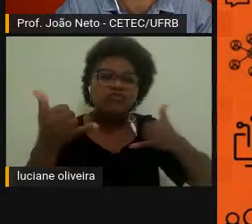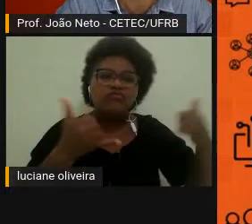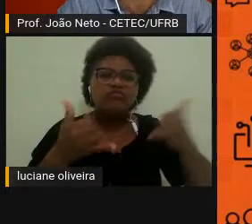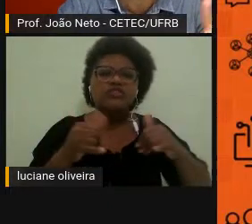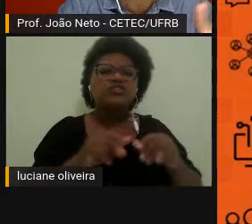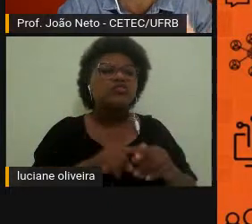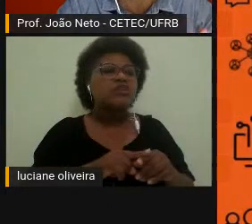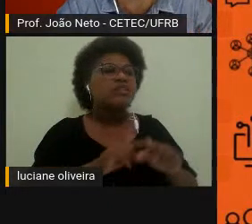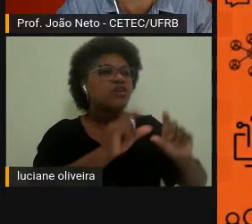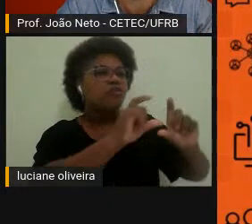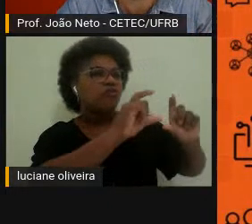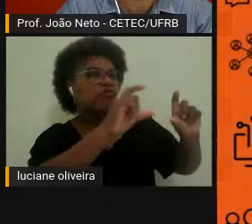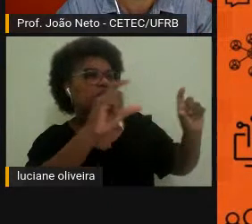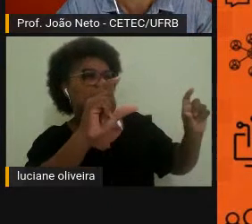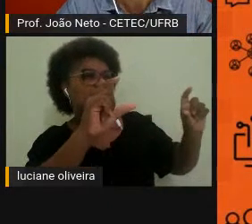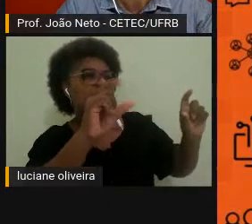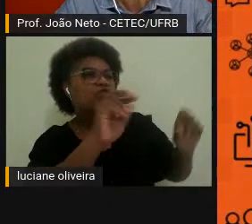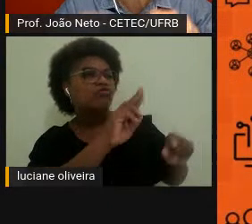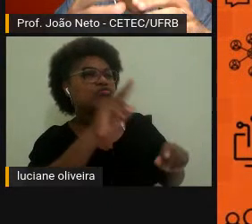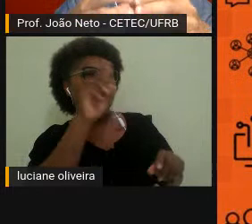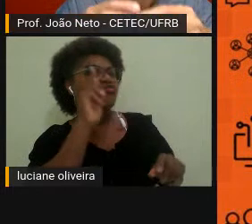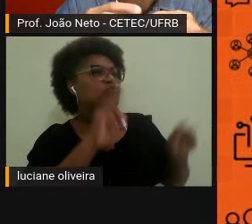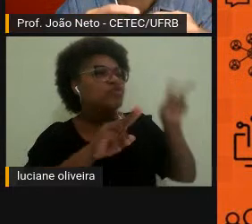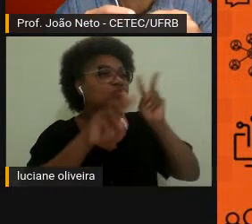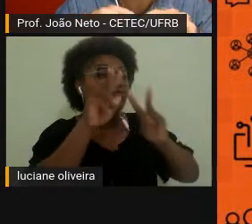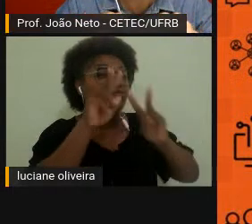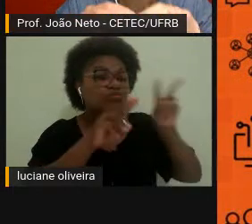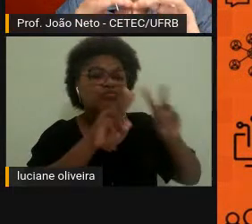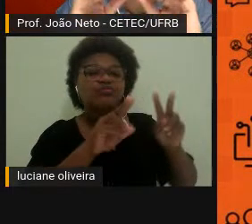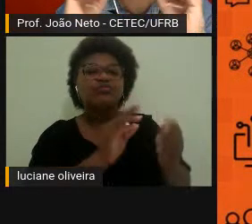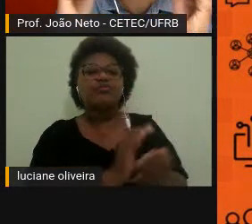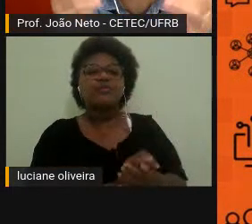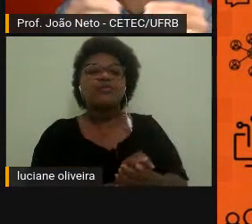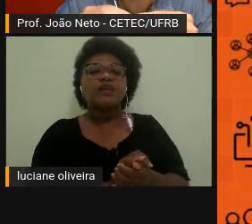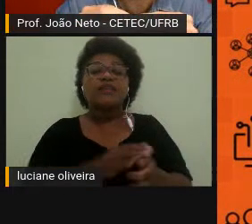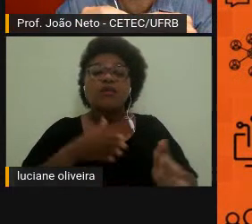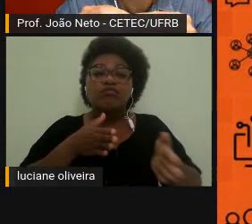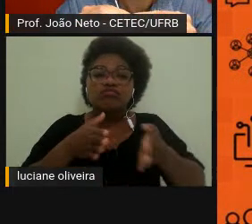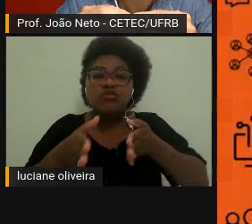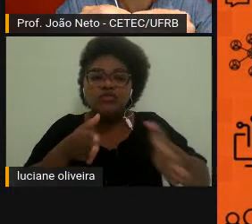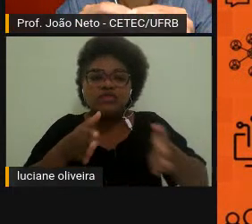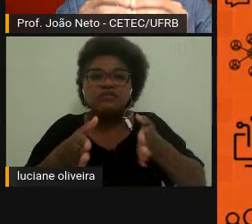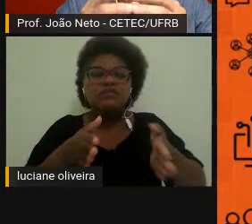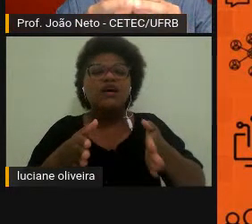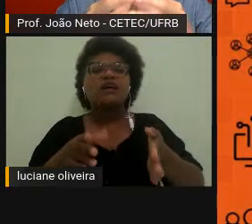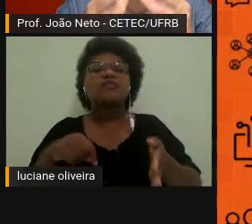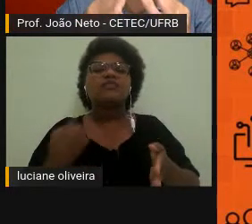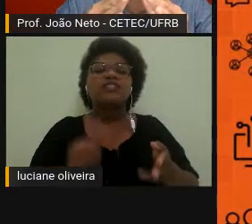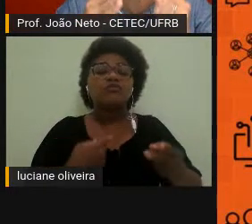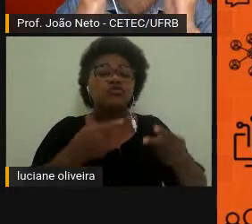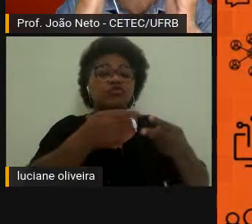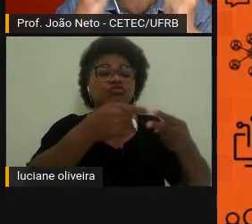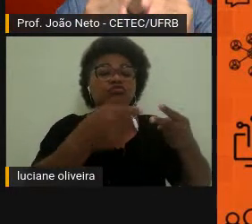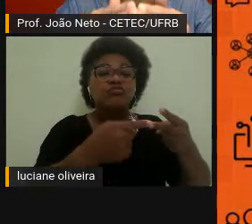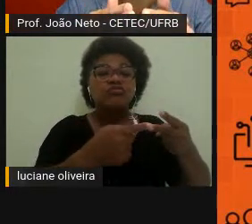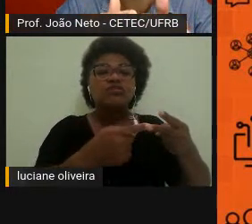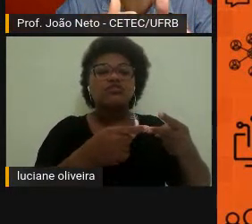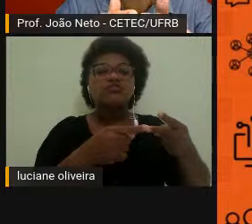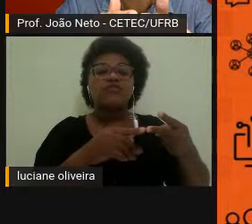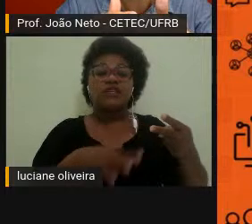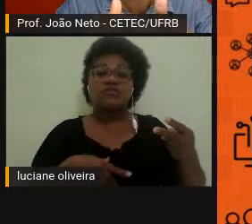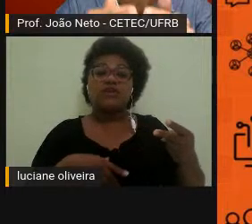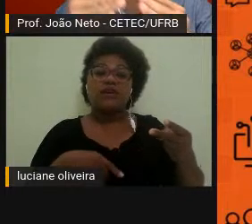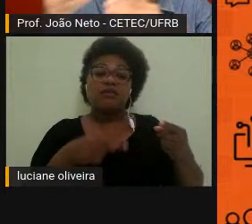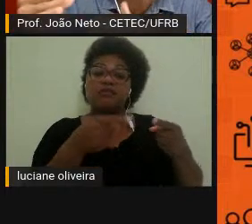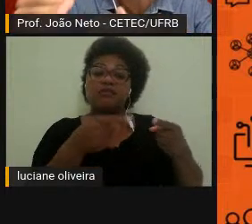no formato pictore visual com acessibilidade nós temos então esses dois universos nós temos tanto a questão